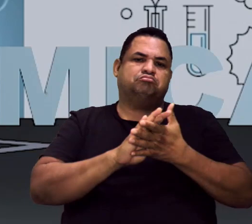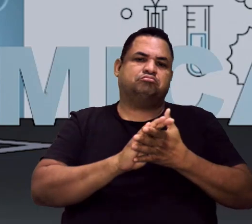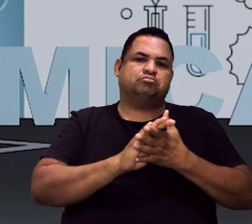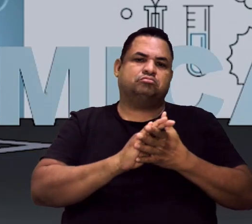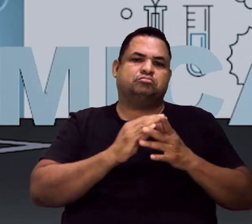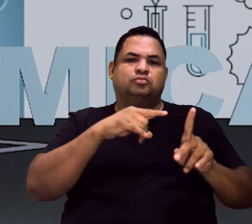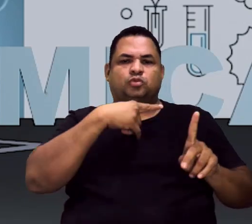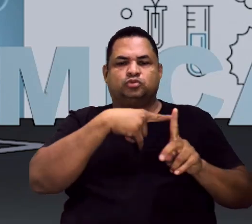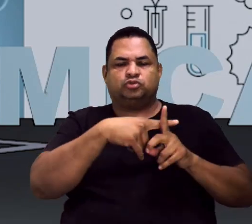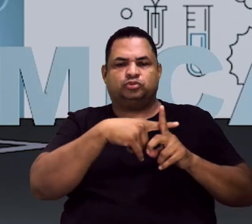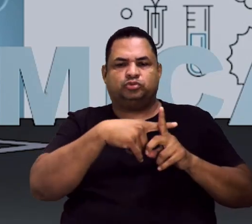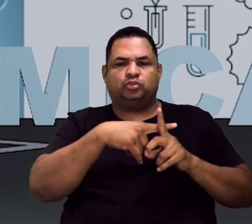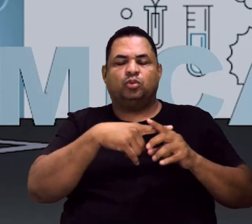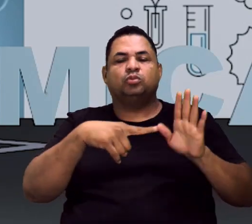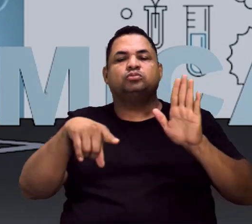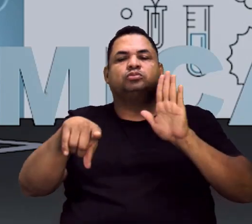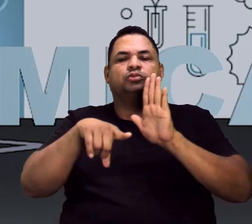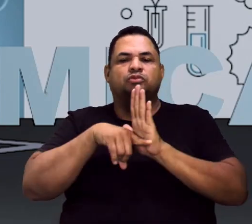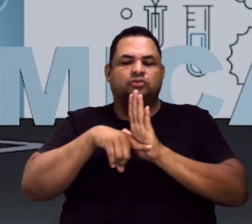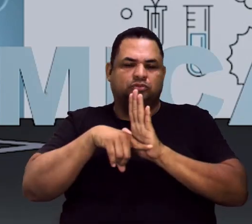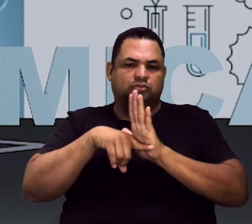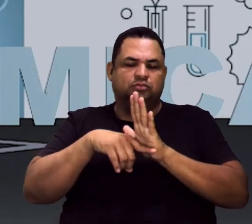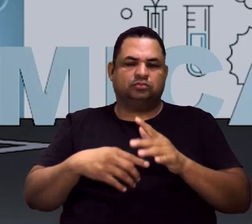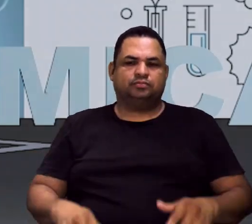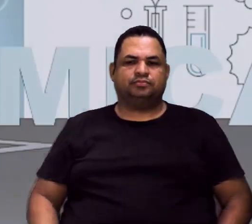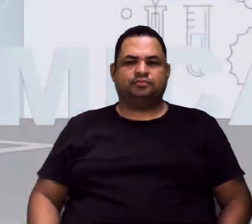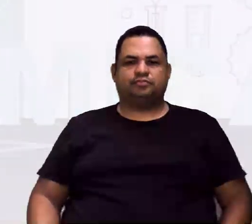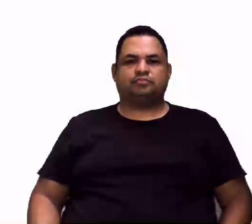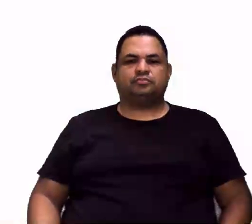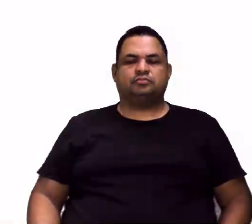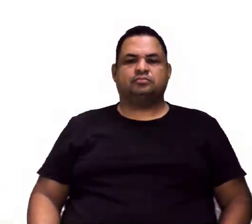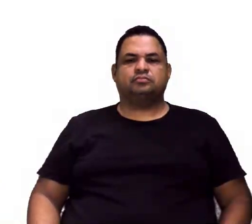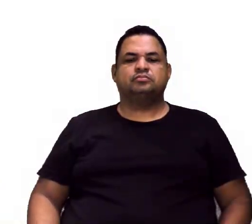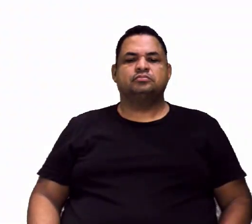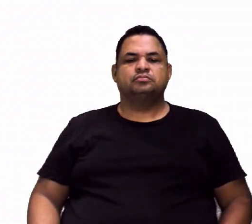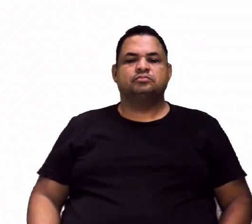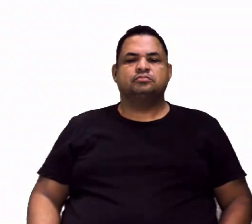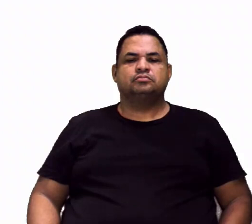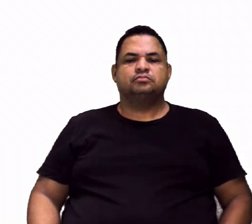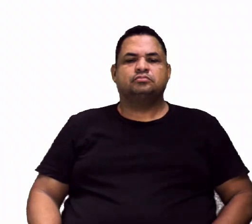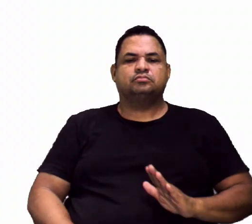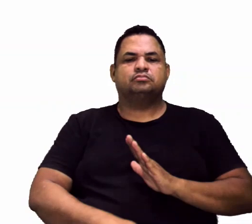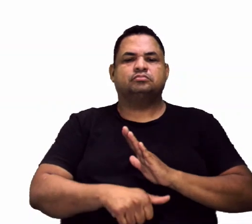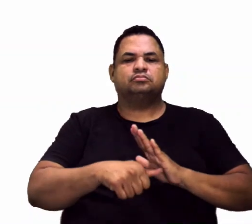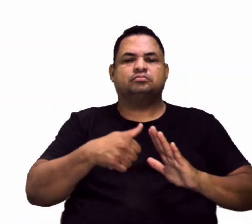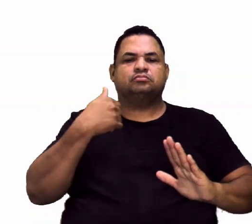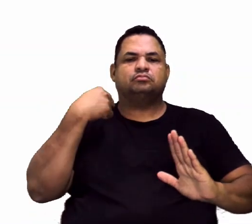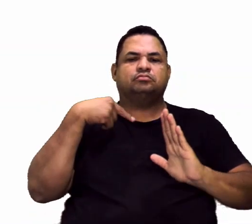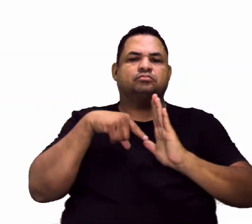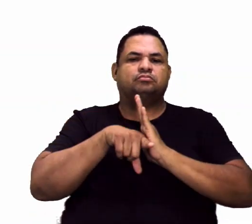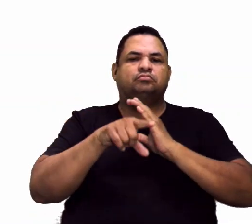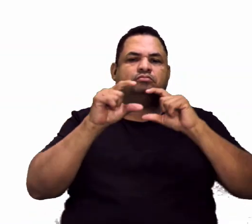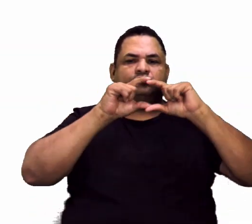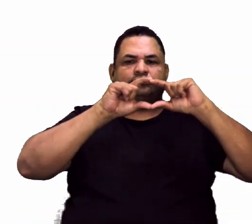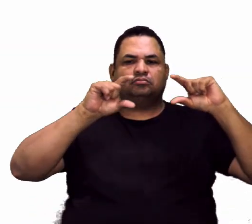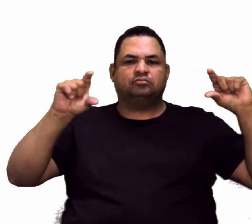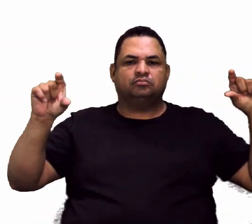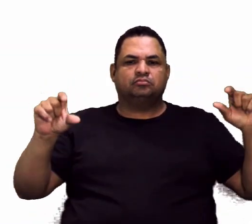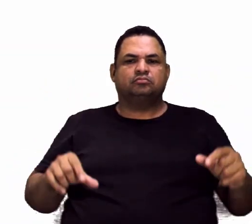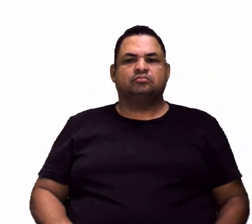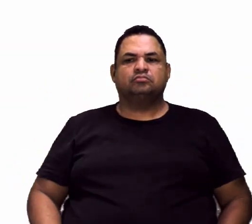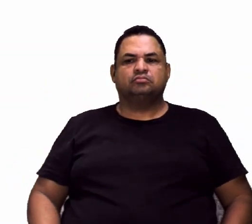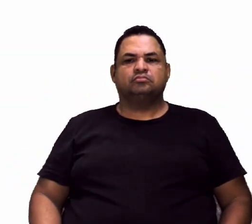cátions ou sejam eles ânions. Vamos lá então? Lá para a primeira questão, que diz o